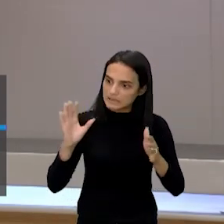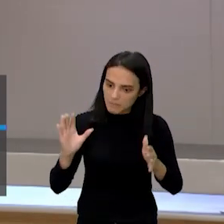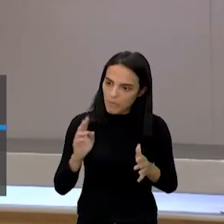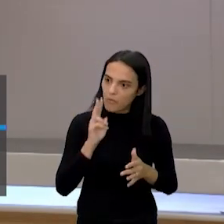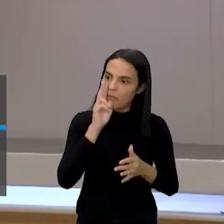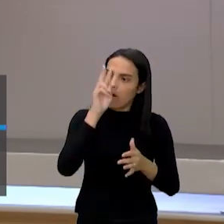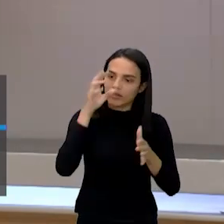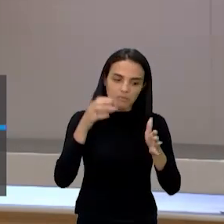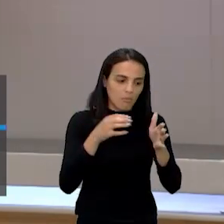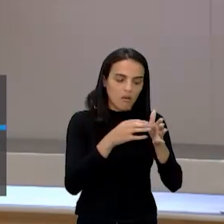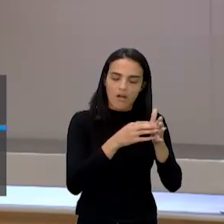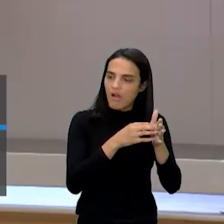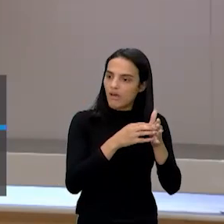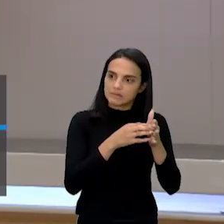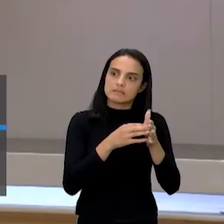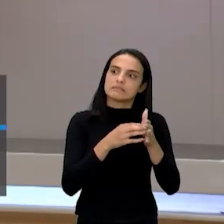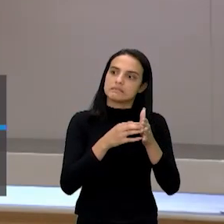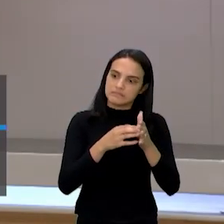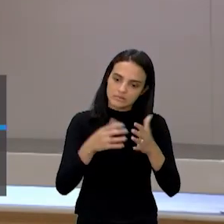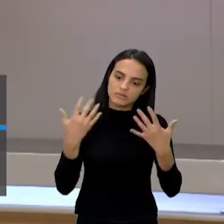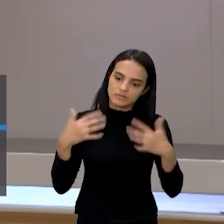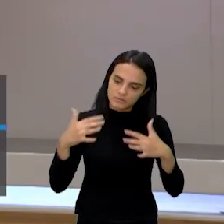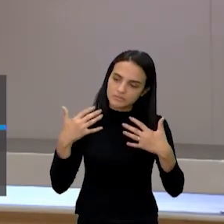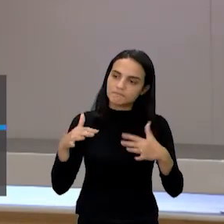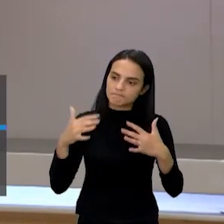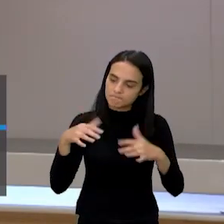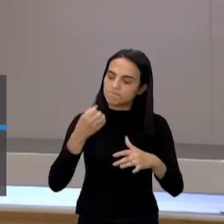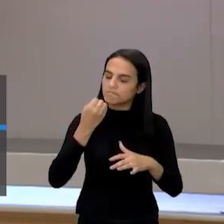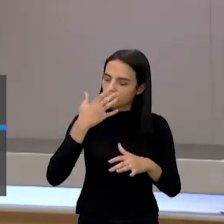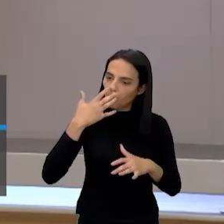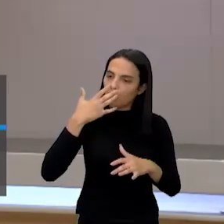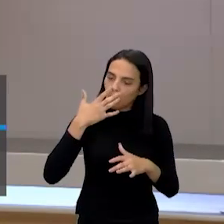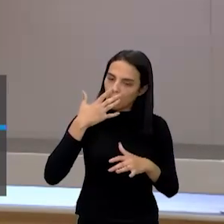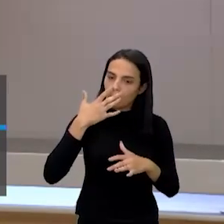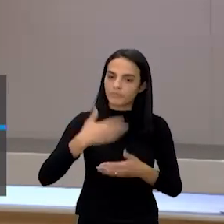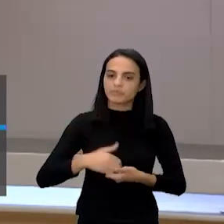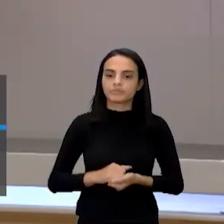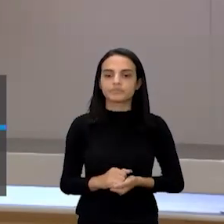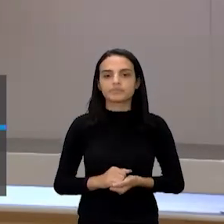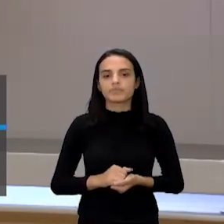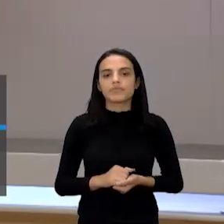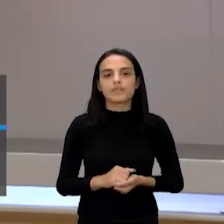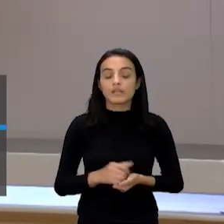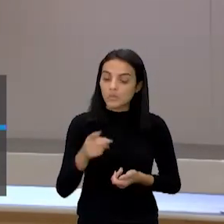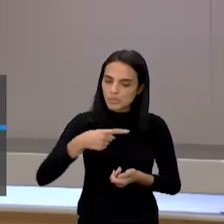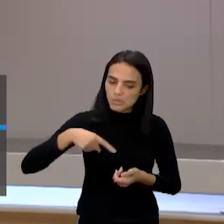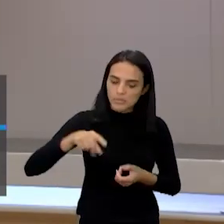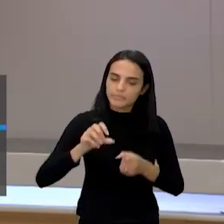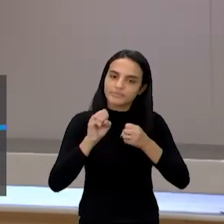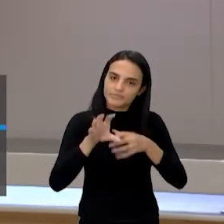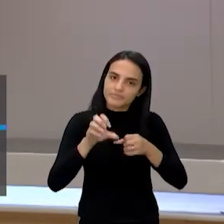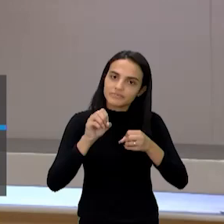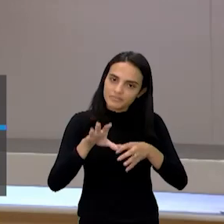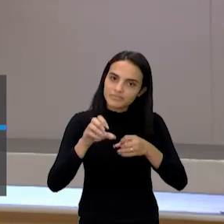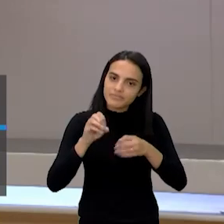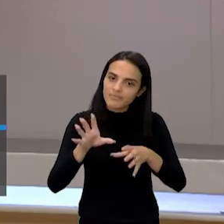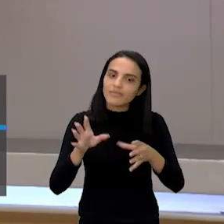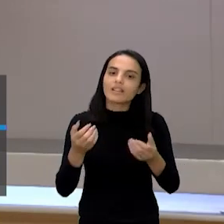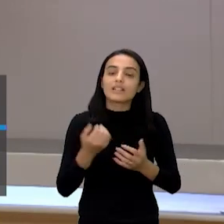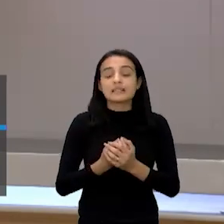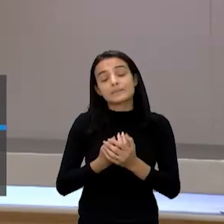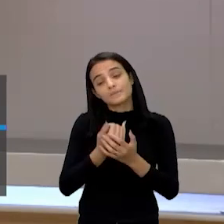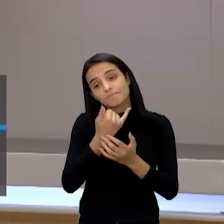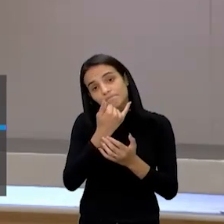tão. Então, o quanto nós, educadores, temos que nos curvar e realmente lhe